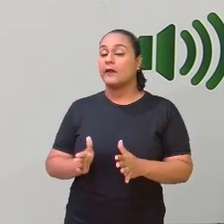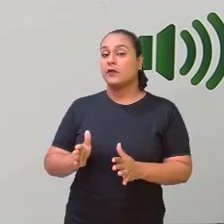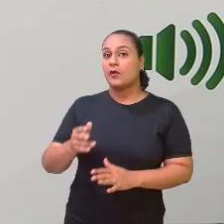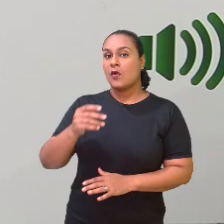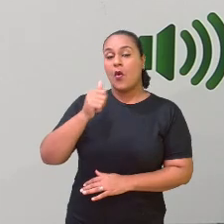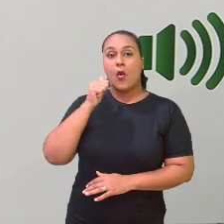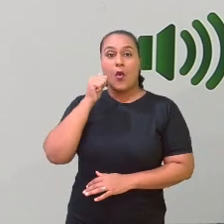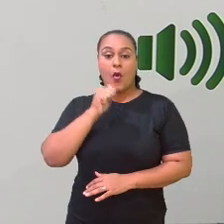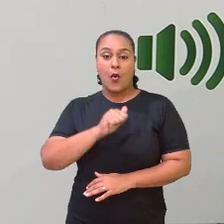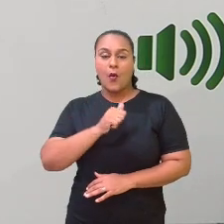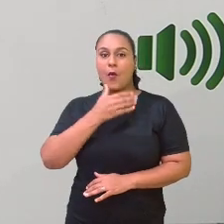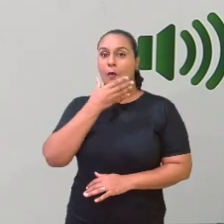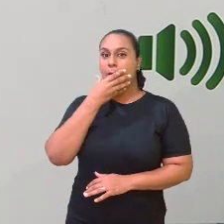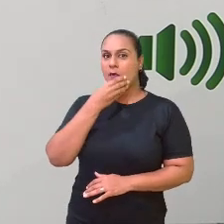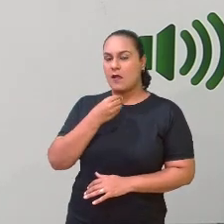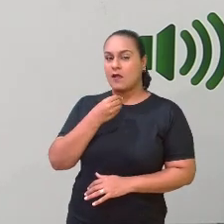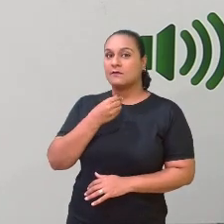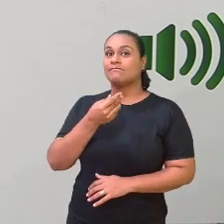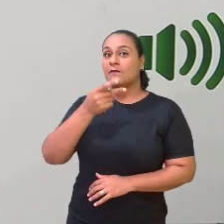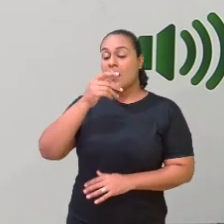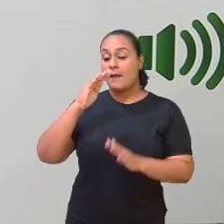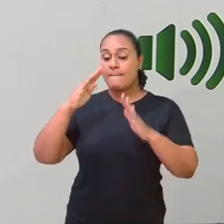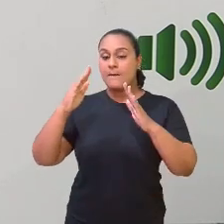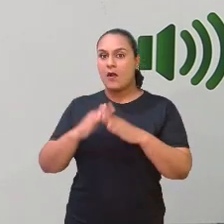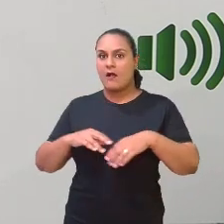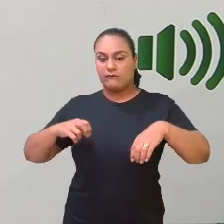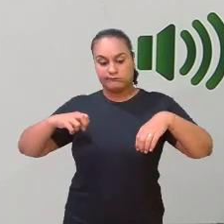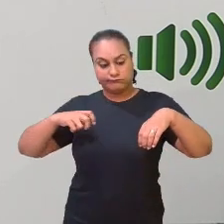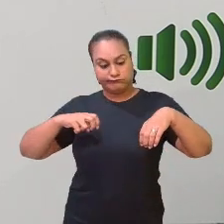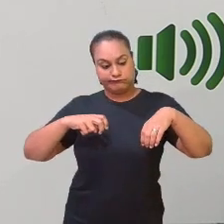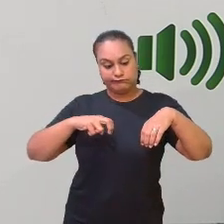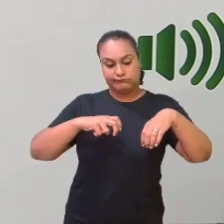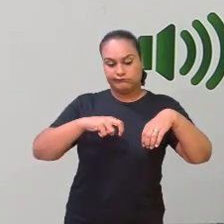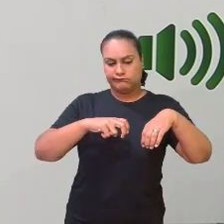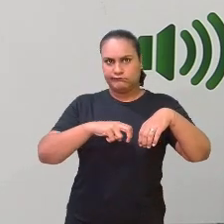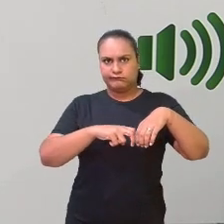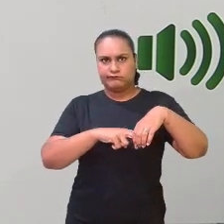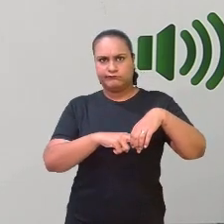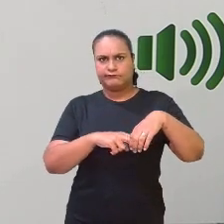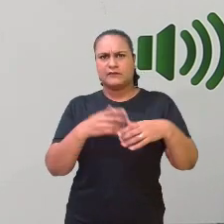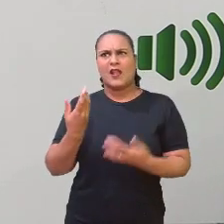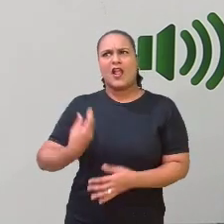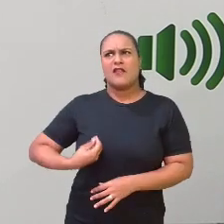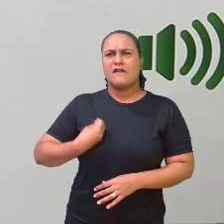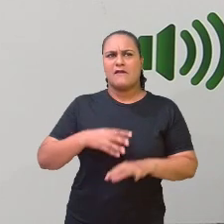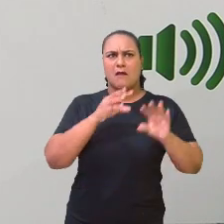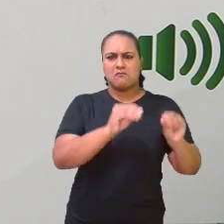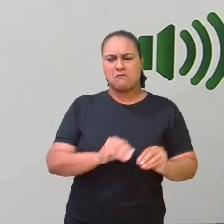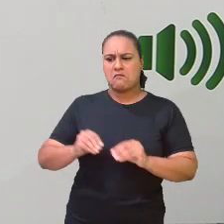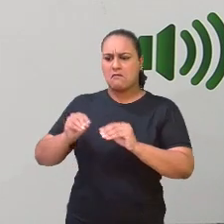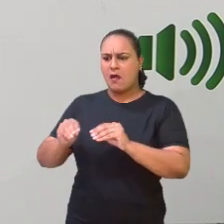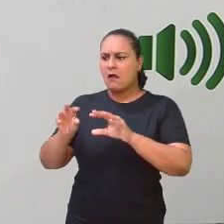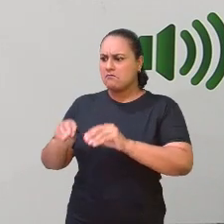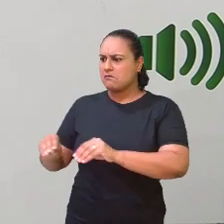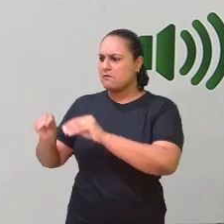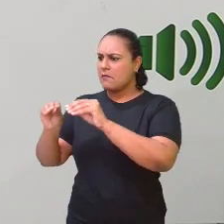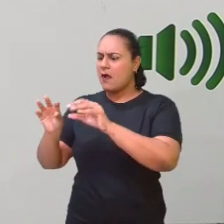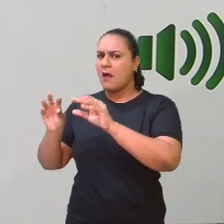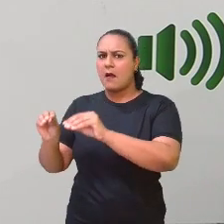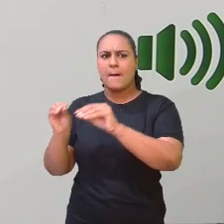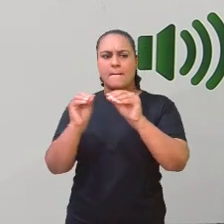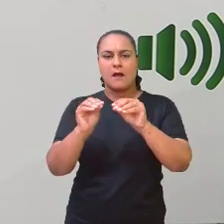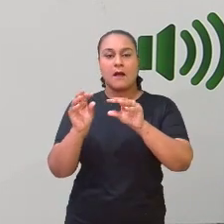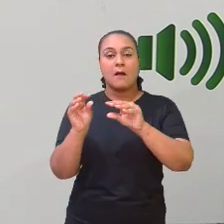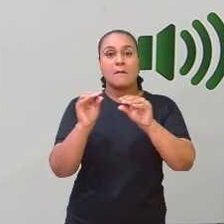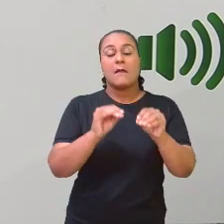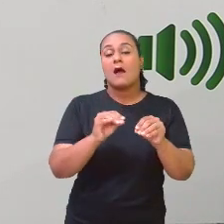e as mulheres que moravam nas cavernas, que eram nômades, né, eles viviam se mudando de um local para outro, eles